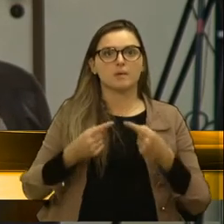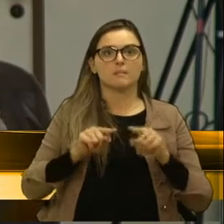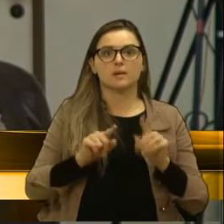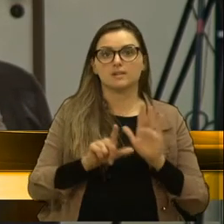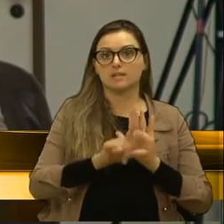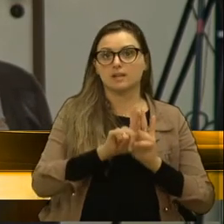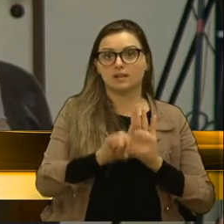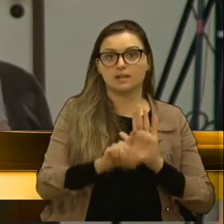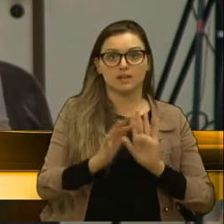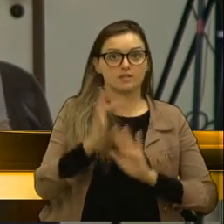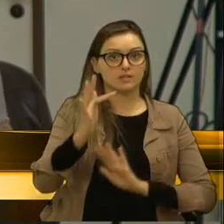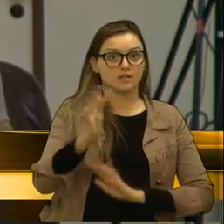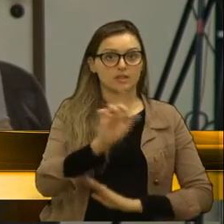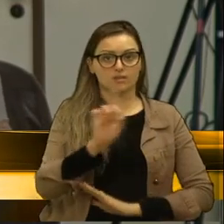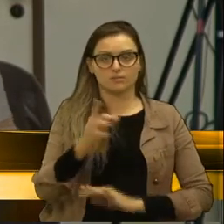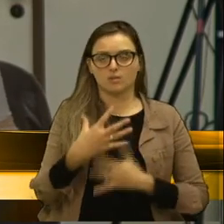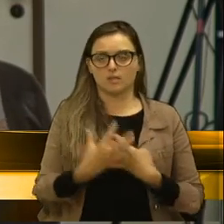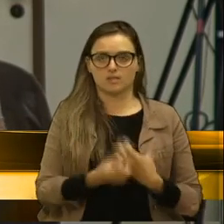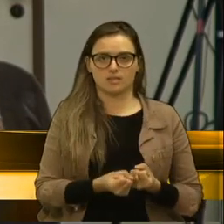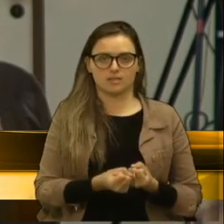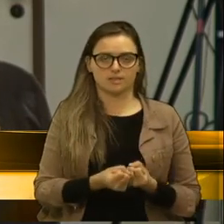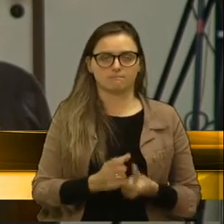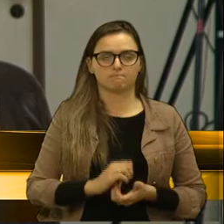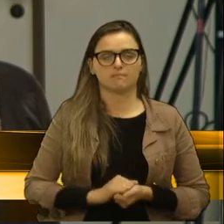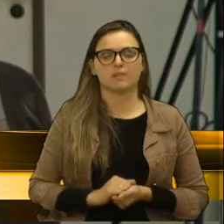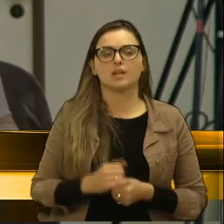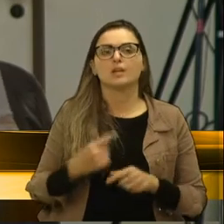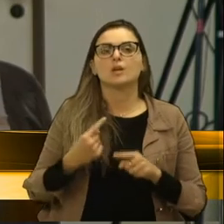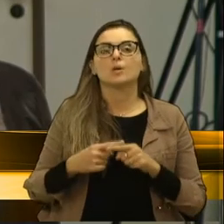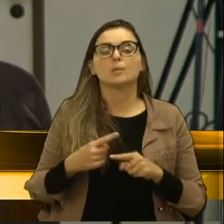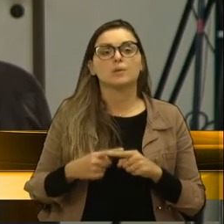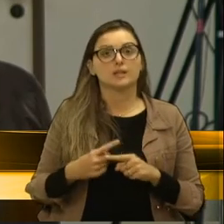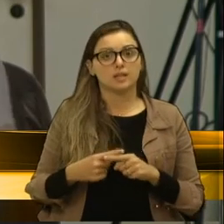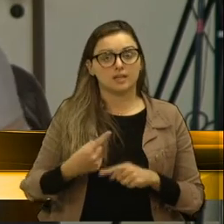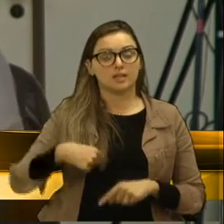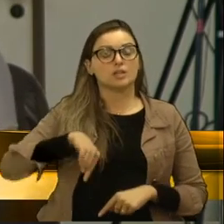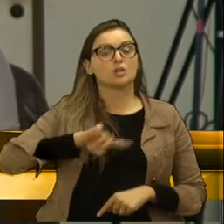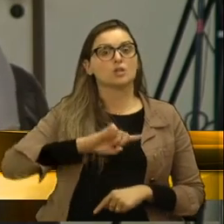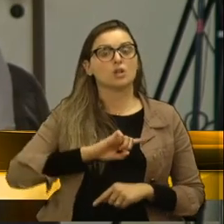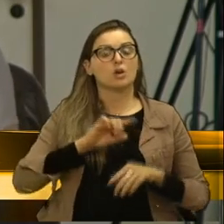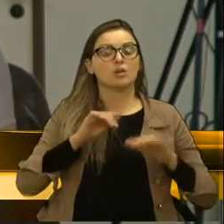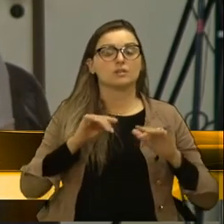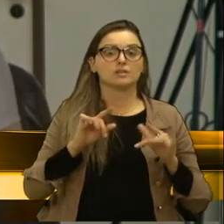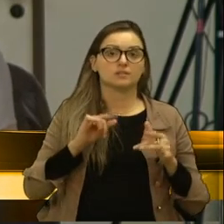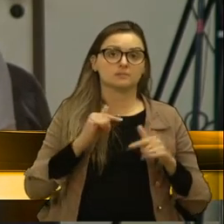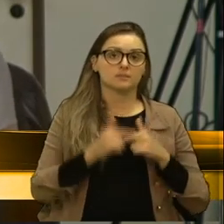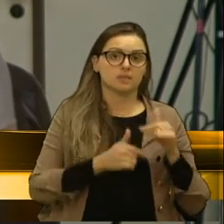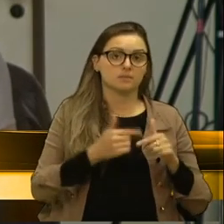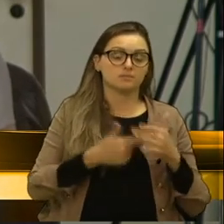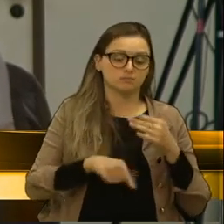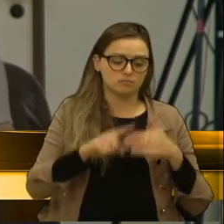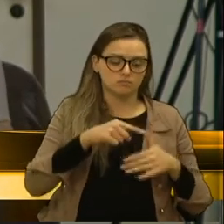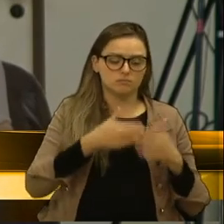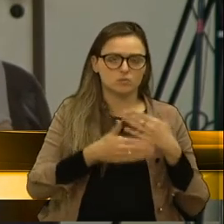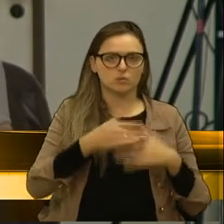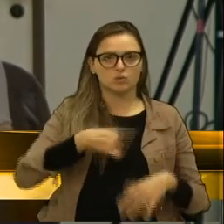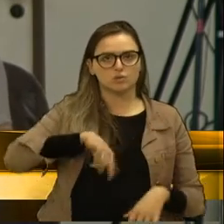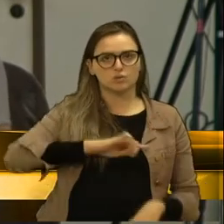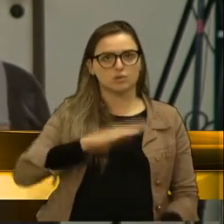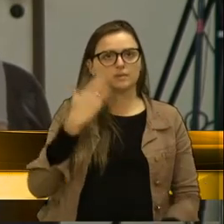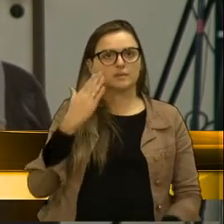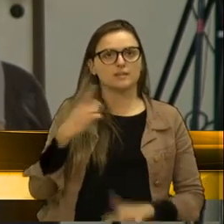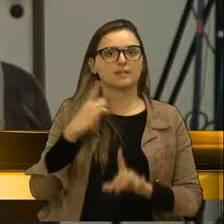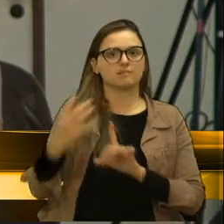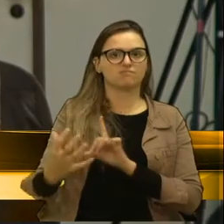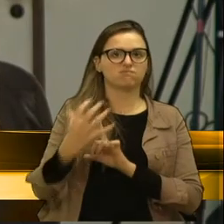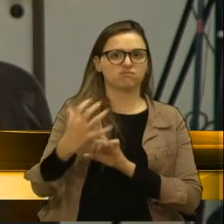legislação federal não permite, né? Porque a gente conforme nós todos sabemos, muito atacados